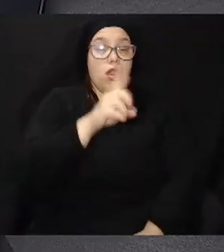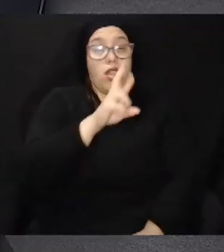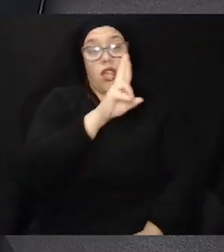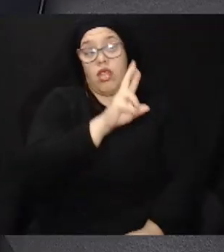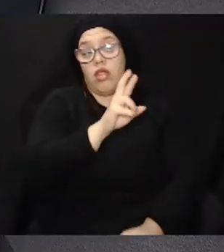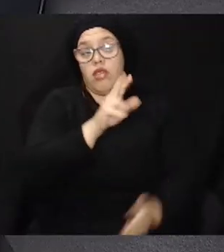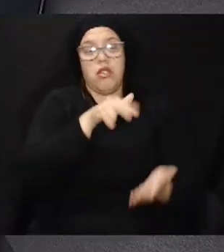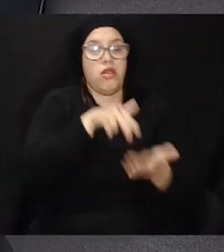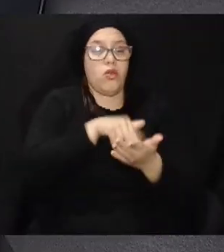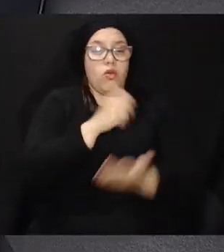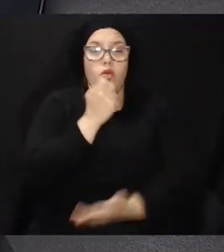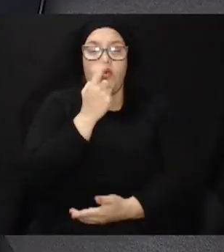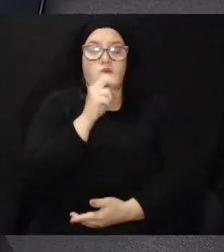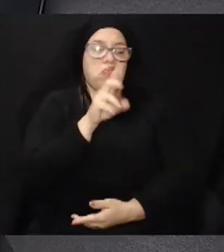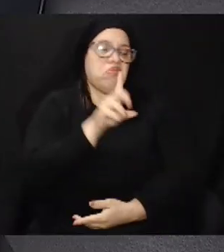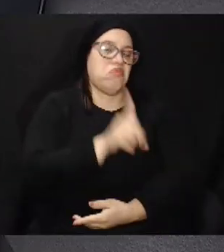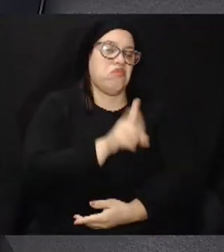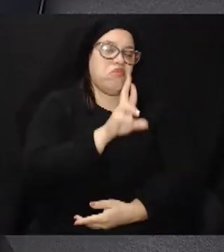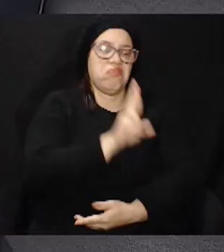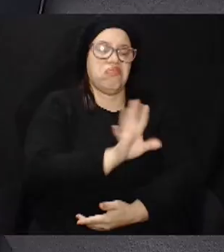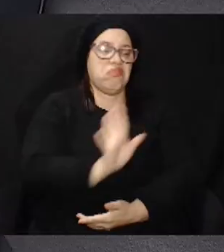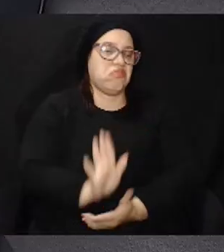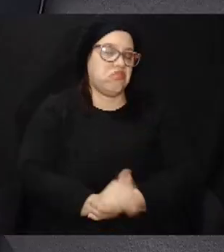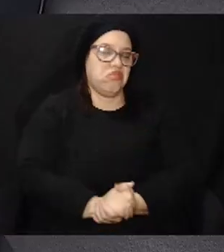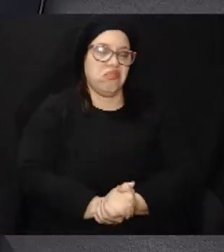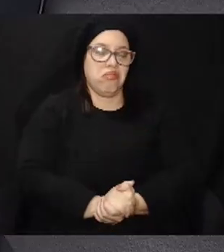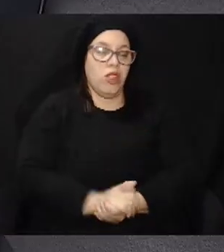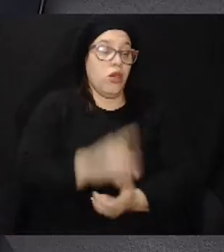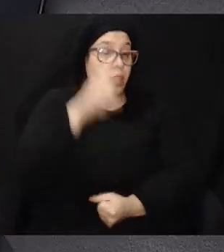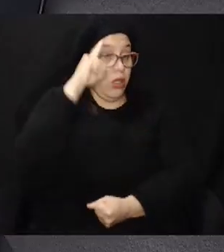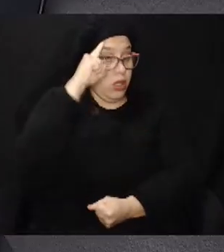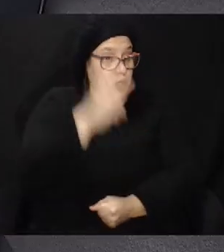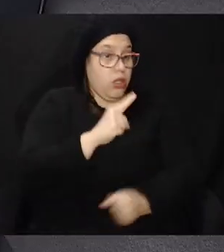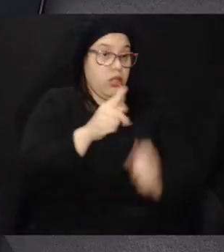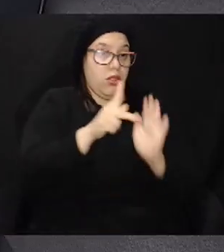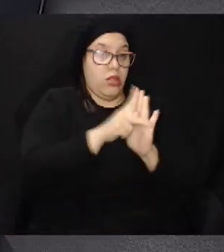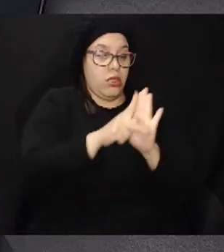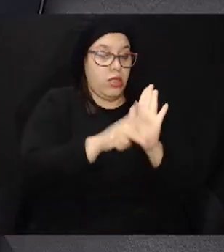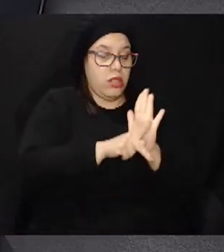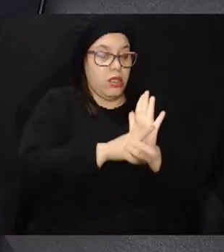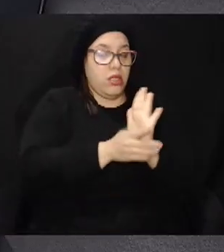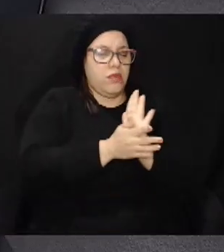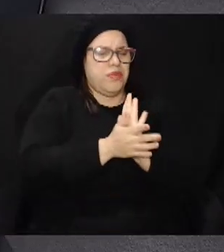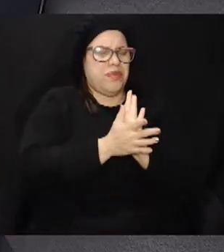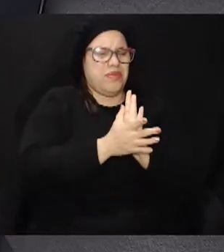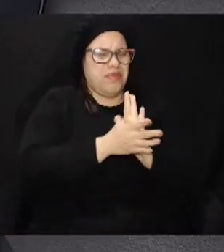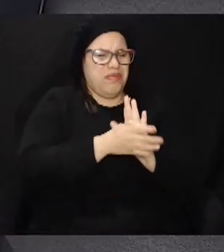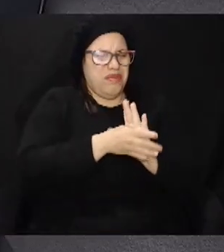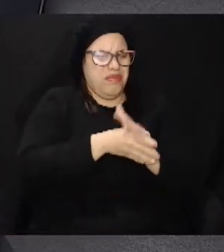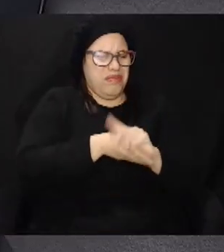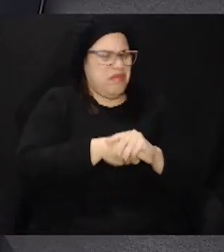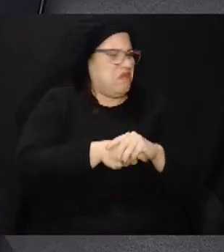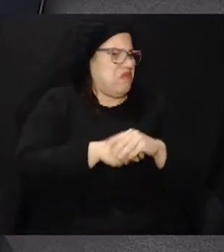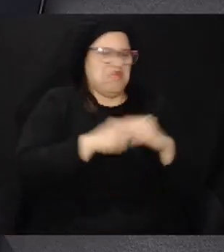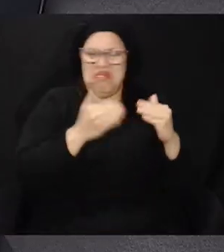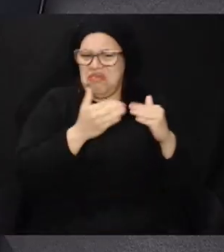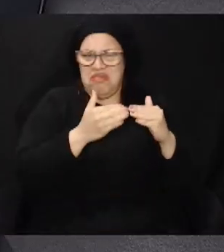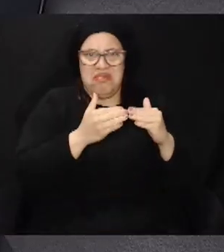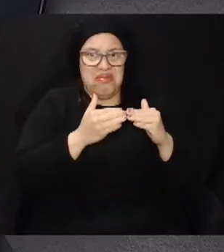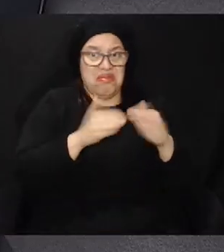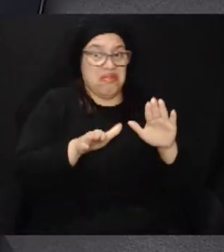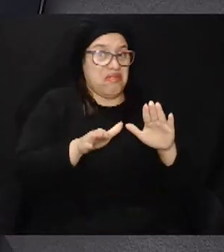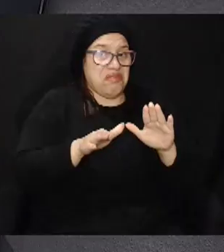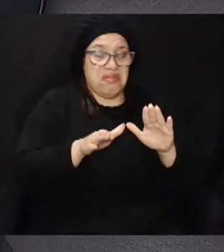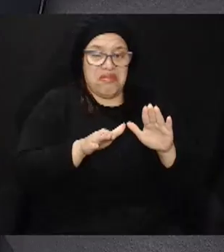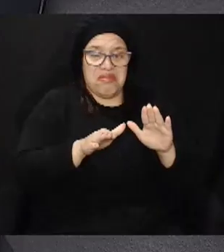unilateral do DR, determinou o projeto em desacordo com a comunidade, fez aquilo apenas que